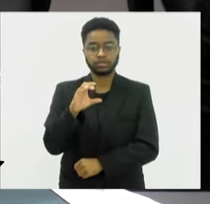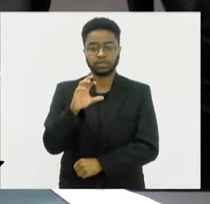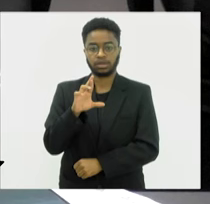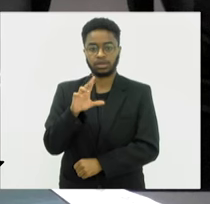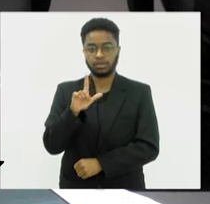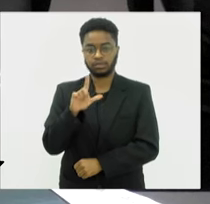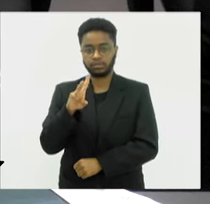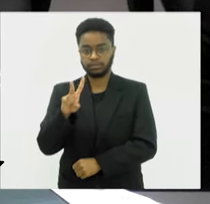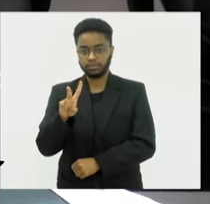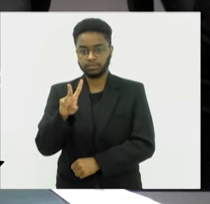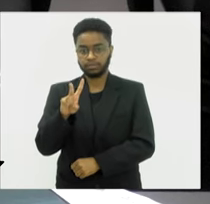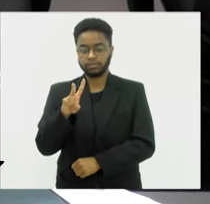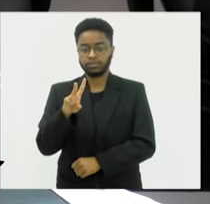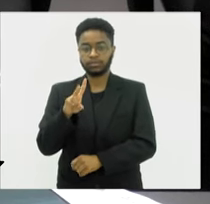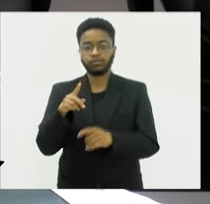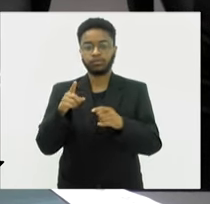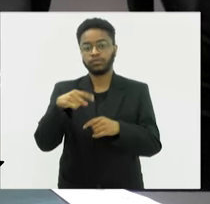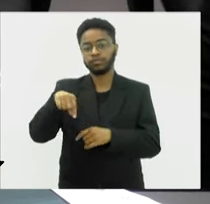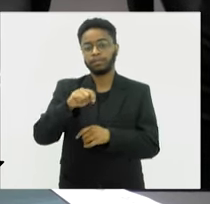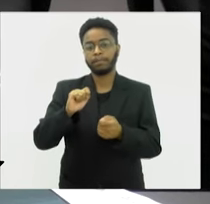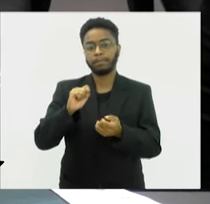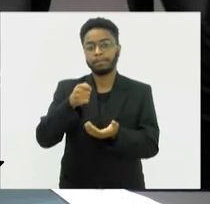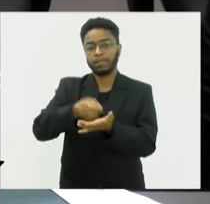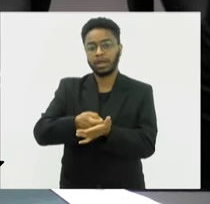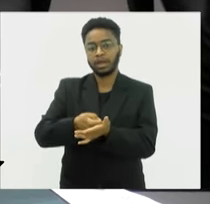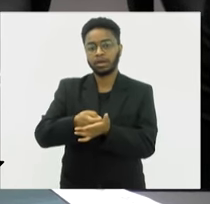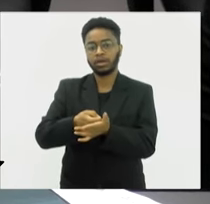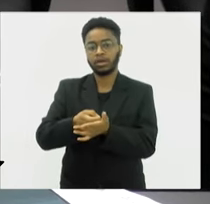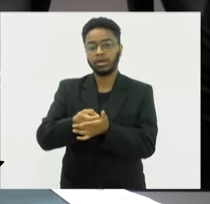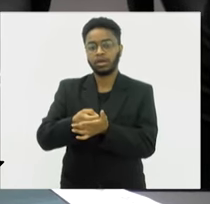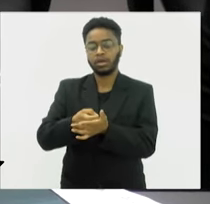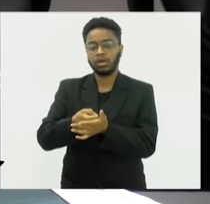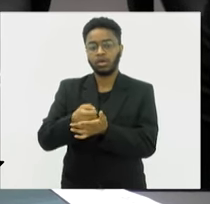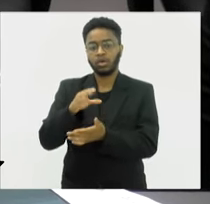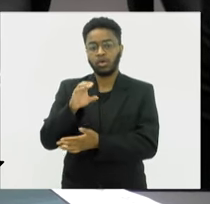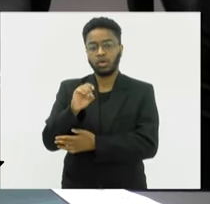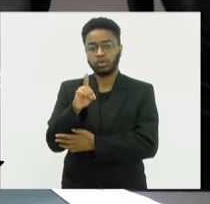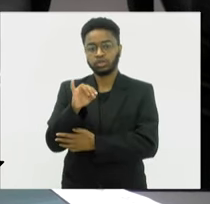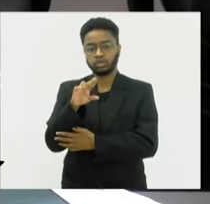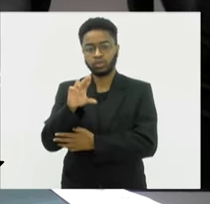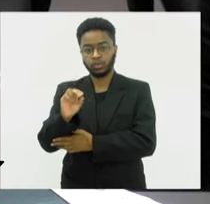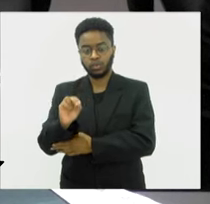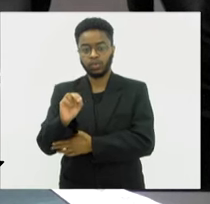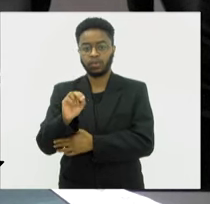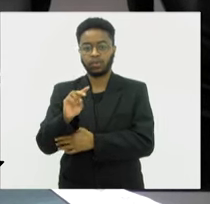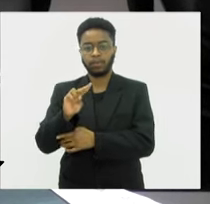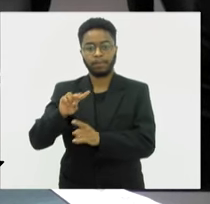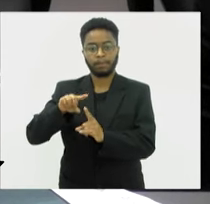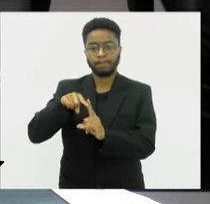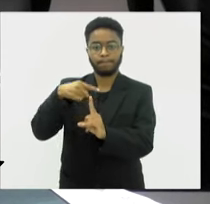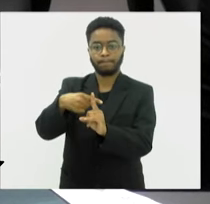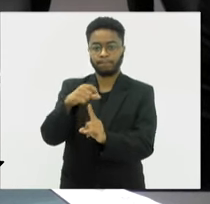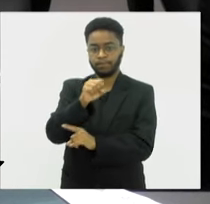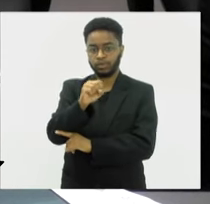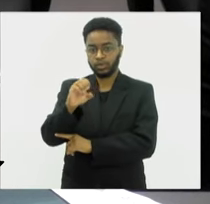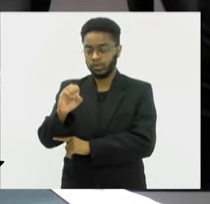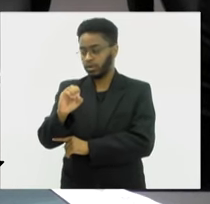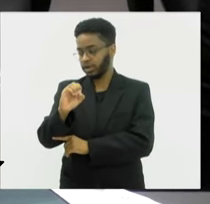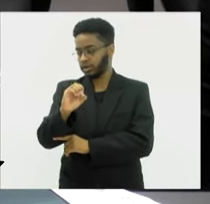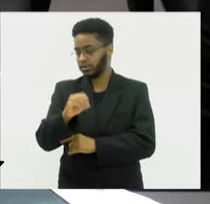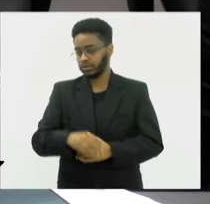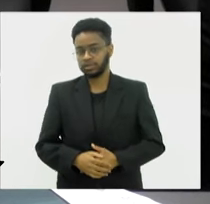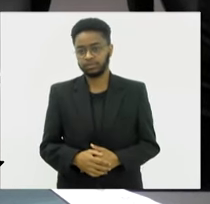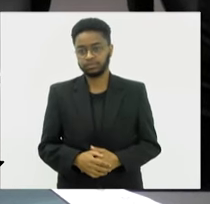você cobra pelo código mais 80. Então, foi isso que caiu no Supremo, por